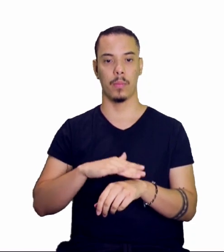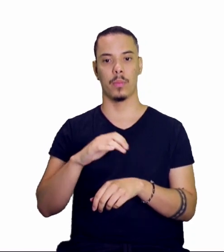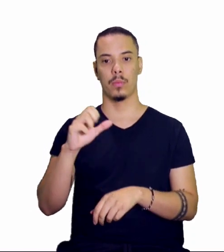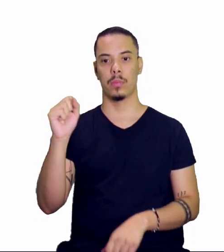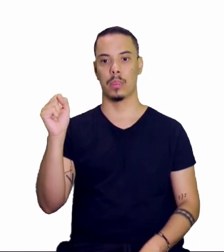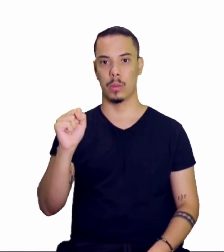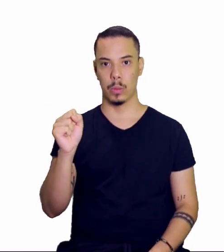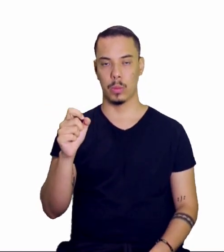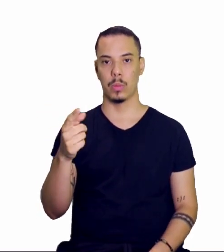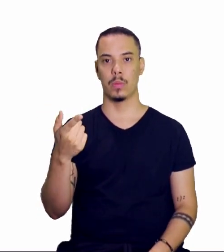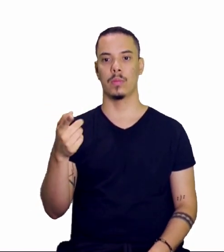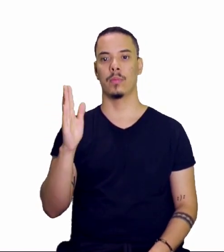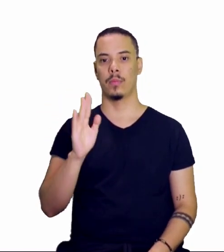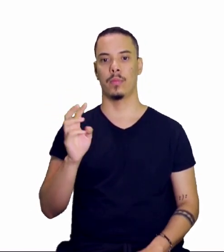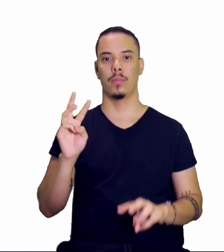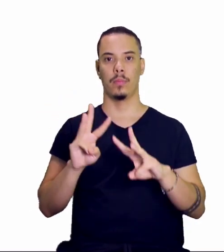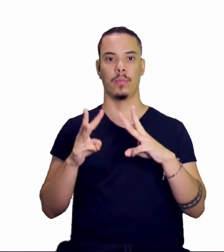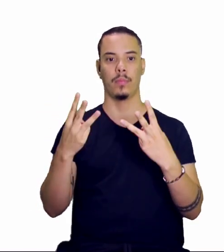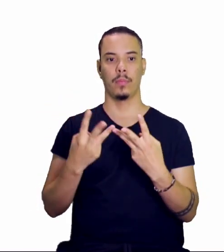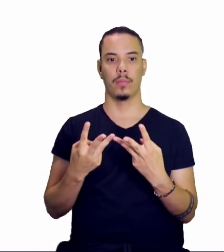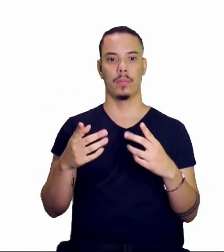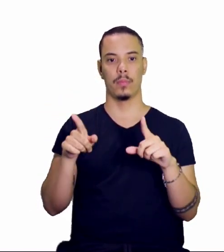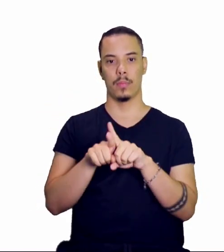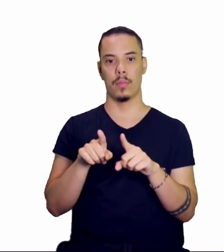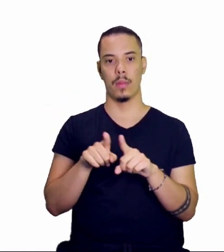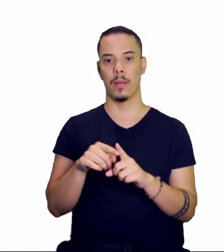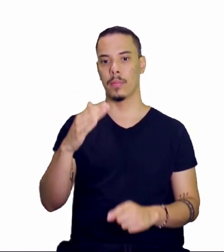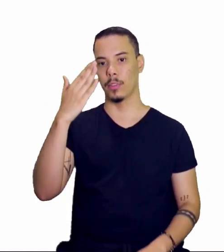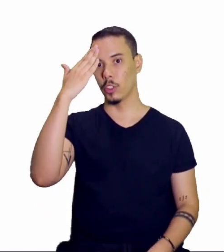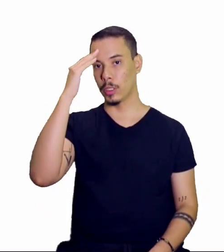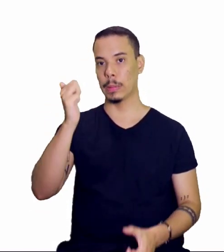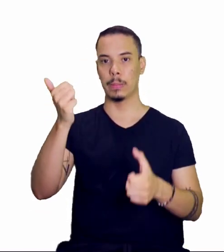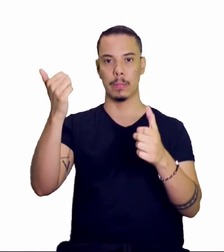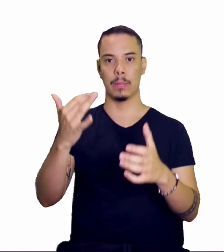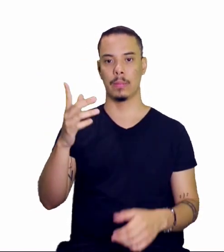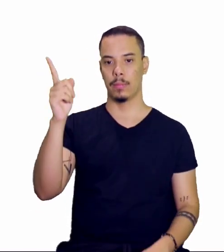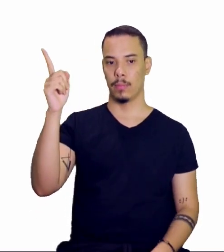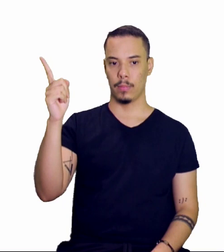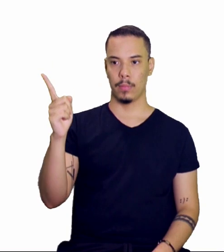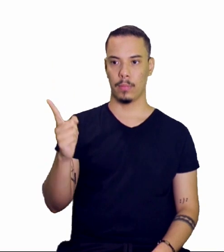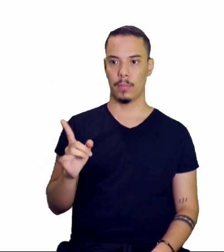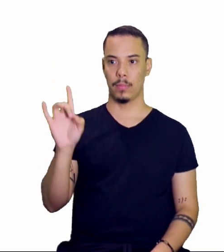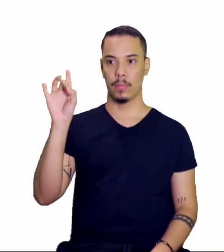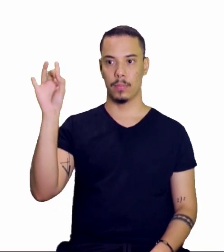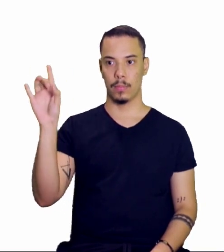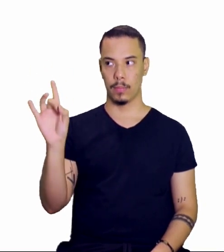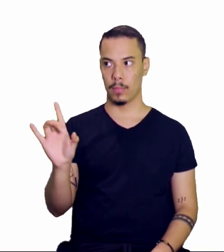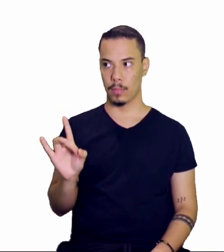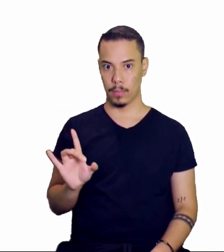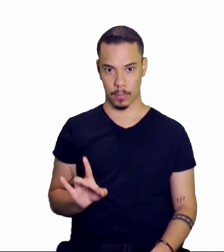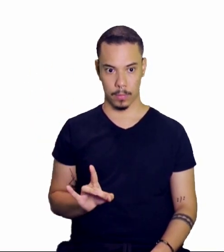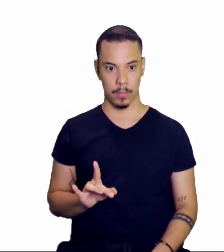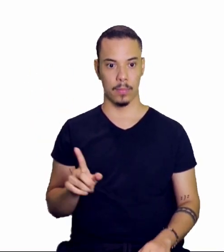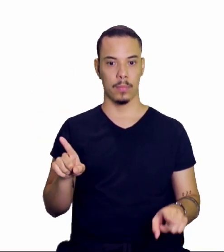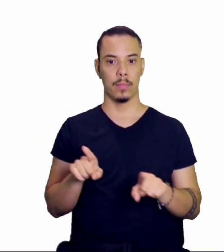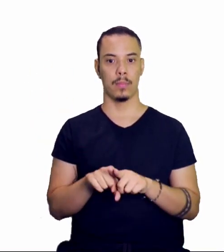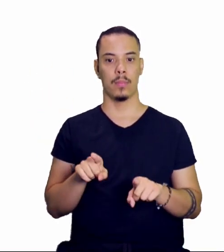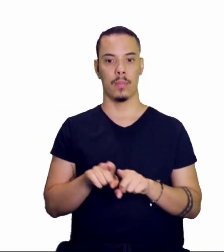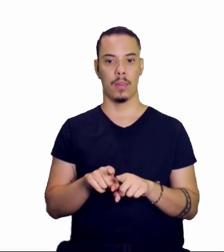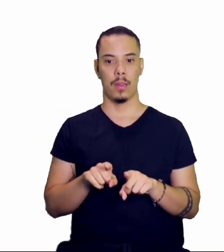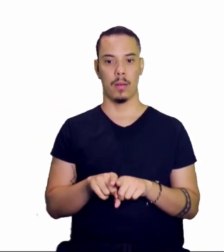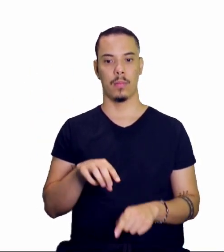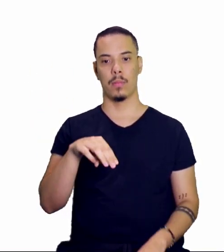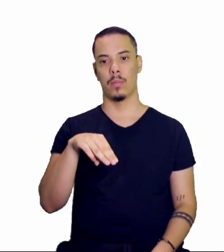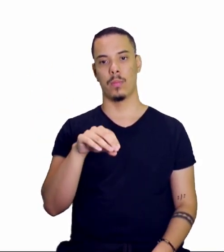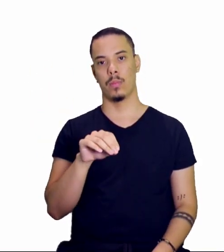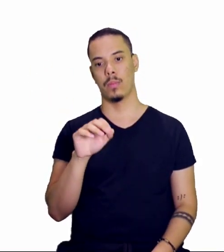Massa quilograma, já vimos aí, comprimento metro, temperatura Kelvin, que eu falei, na medida do sistema internacional, né? Mol em química,